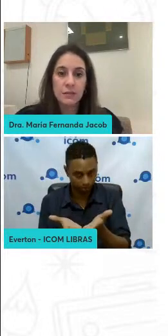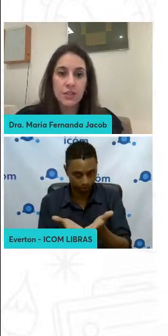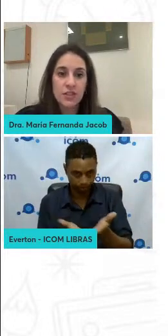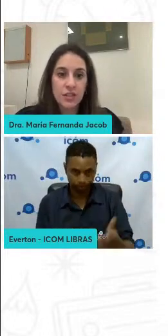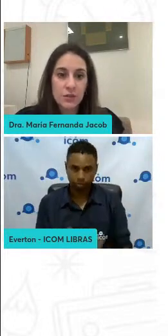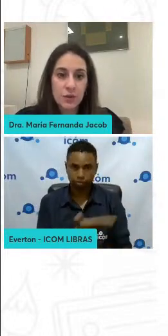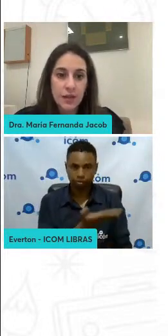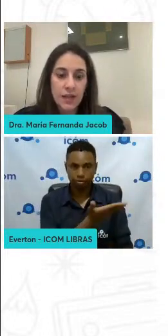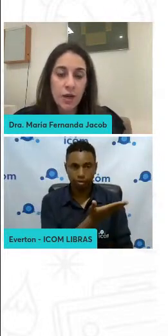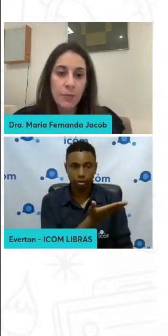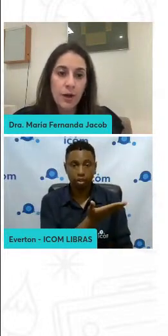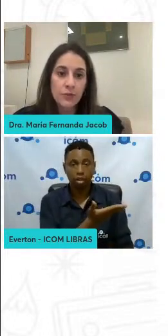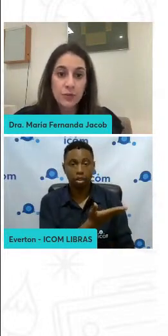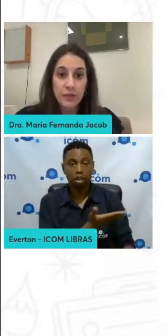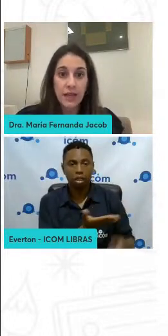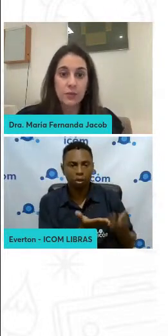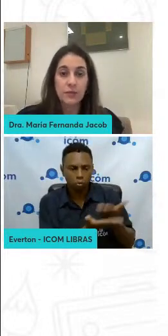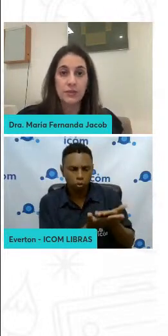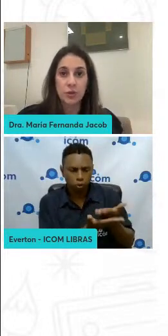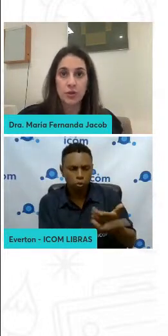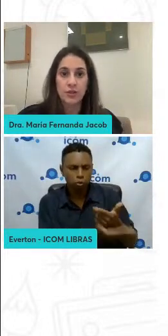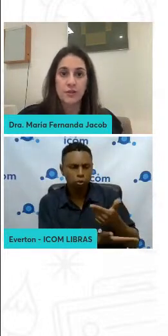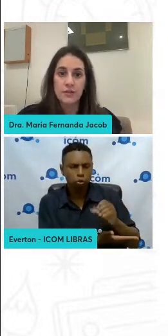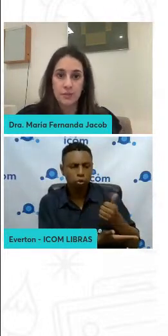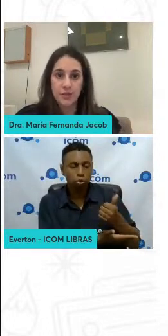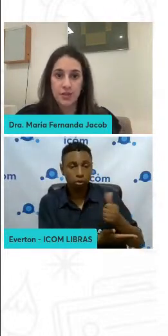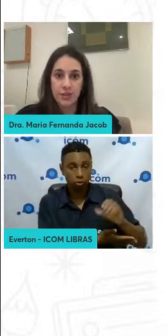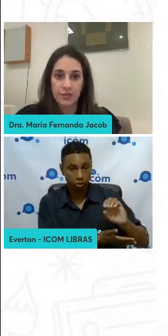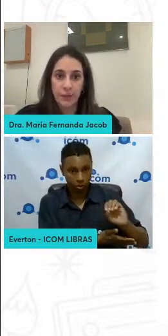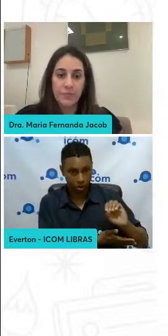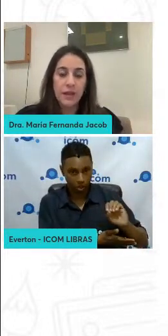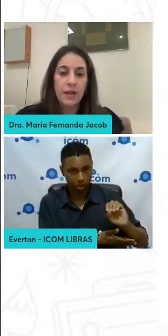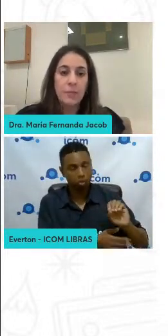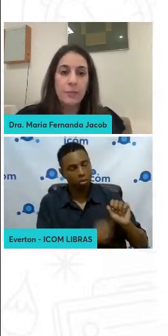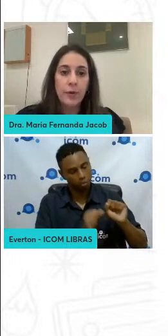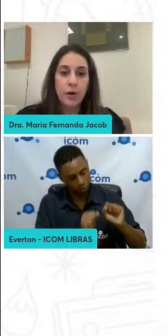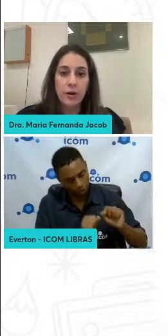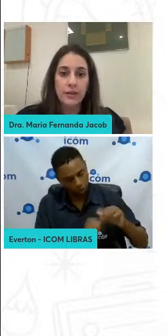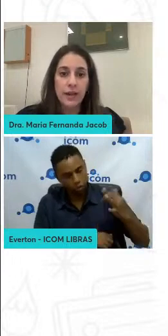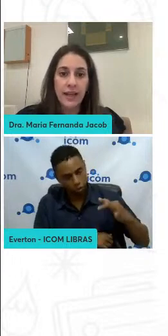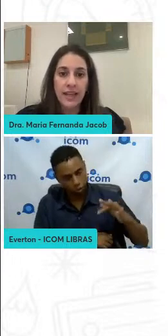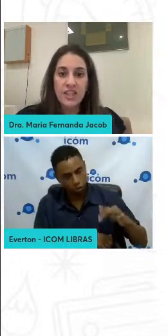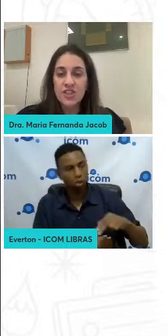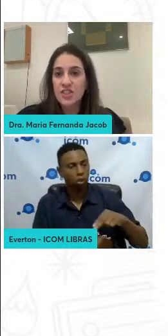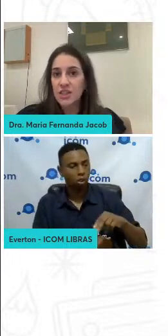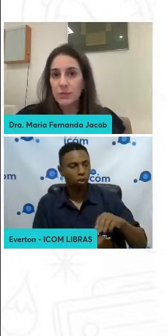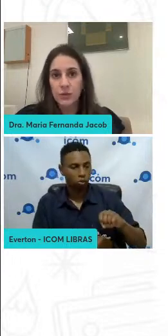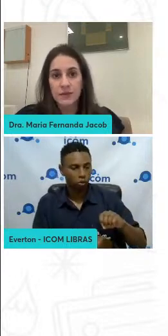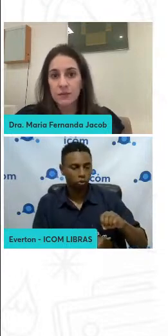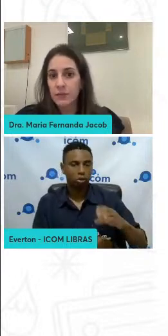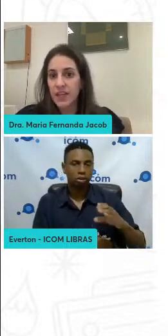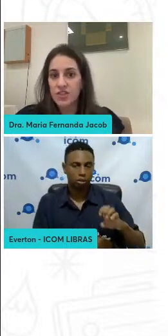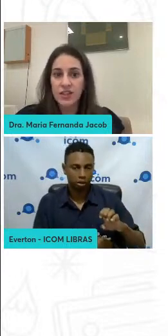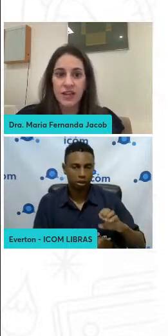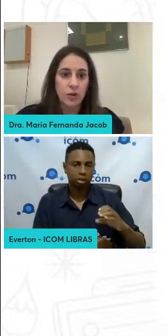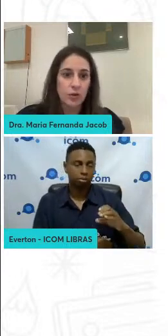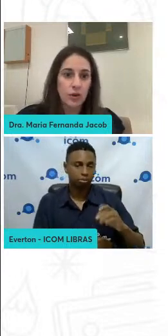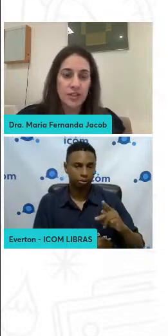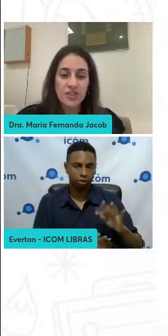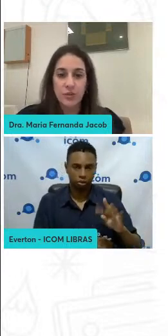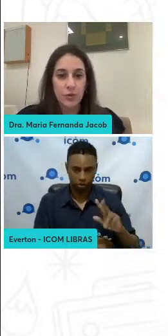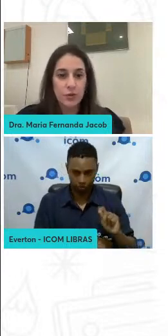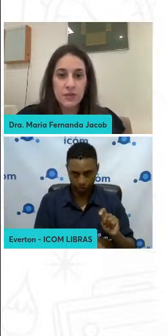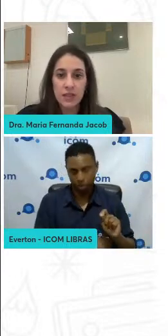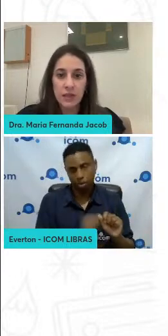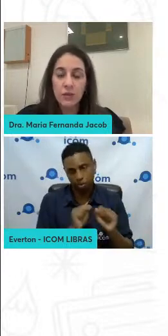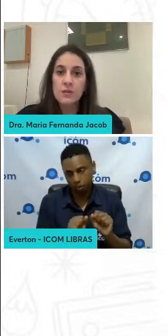mostrando exatamente isso. Eu posso ter uma dor nociceptiva por estímulos também de